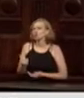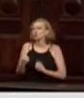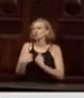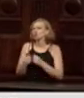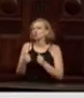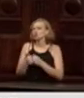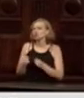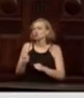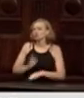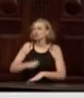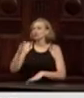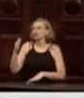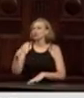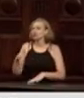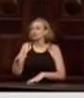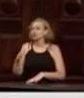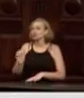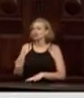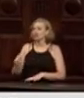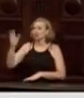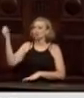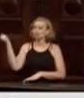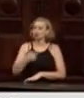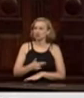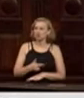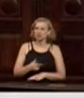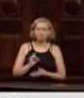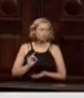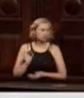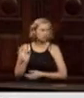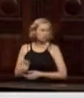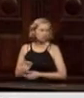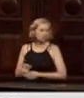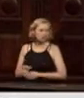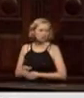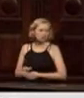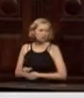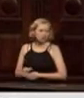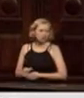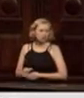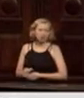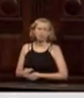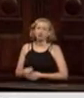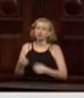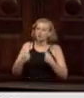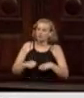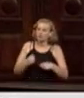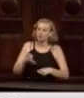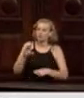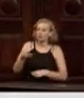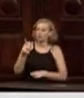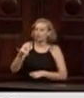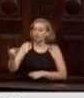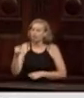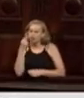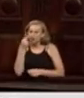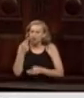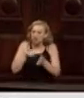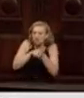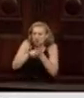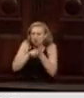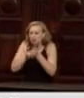fosse mais alto do que deveria ser? Conclua, deputado. Instalar uma CPI para investigar a